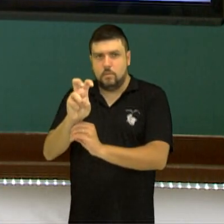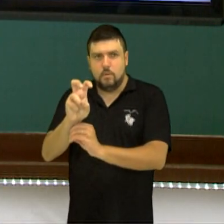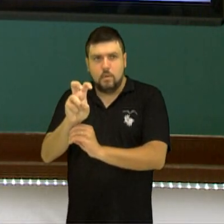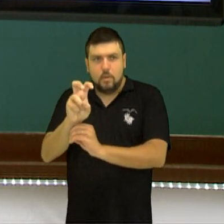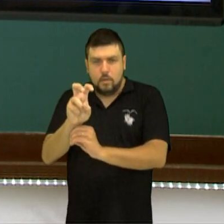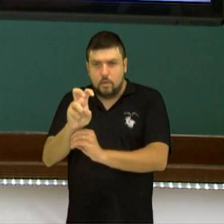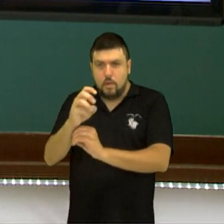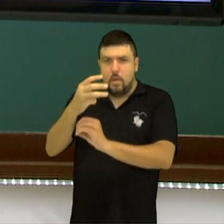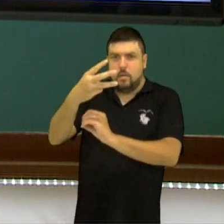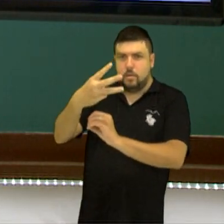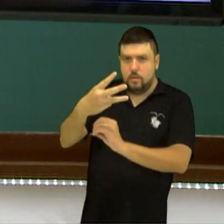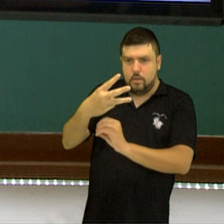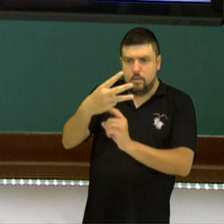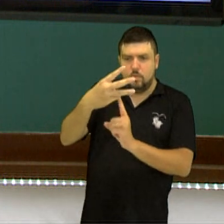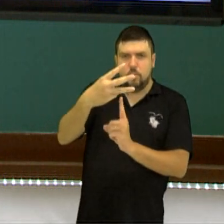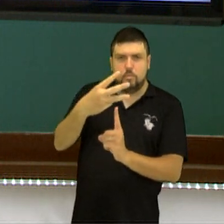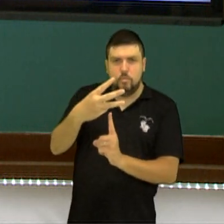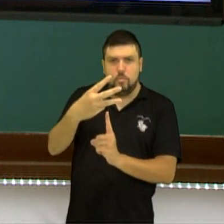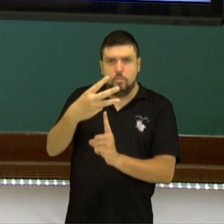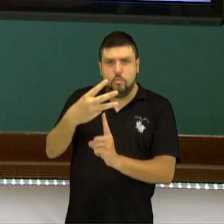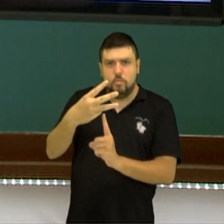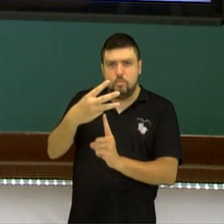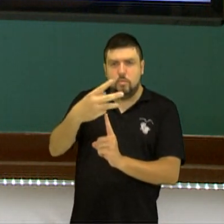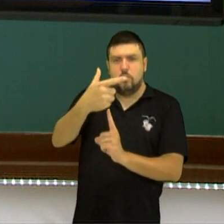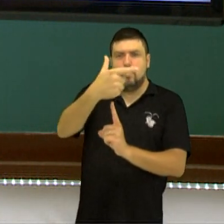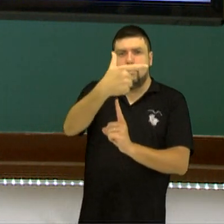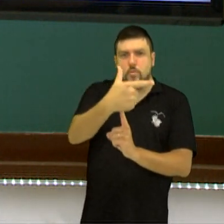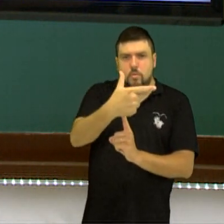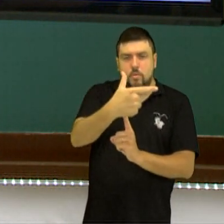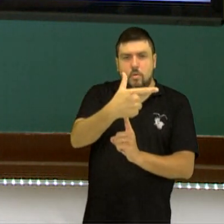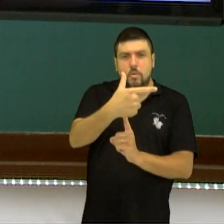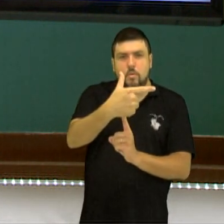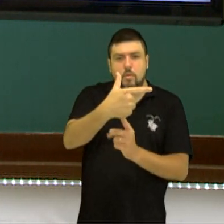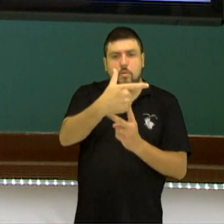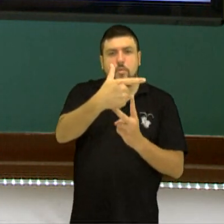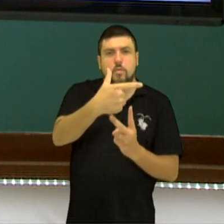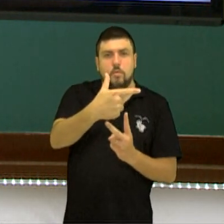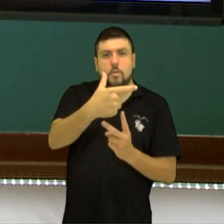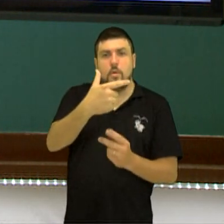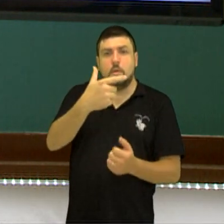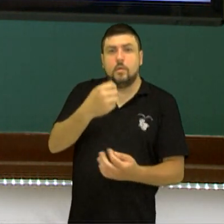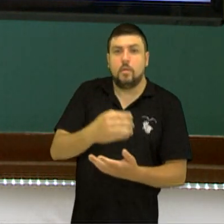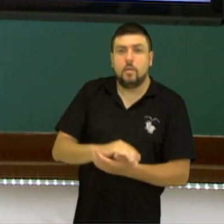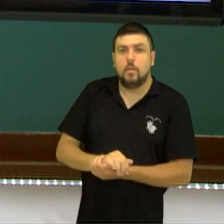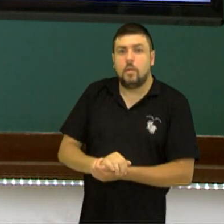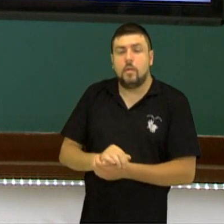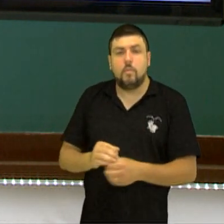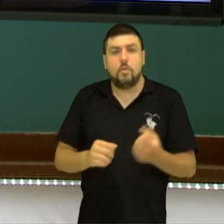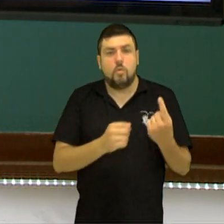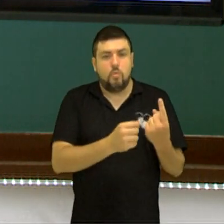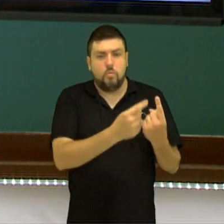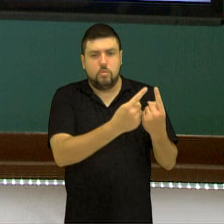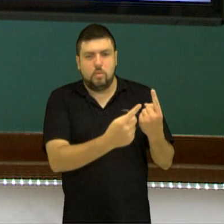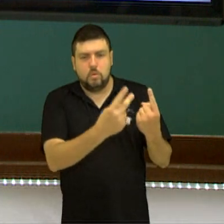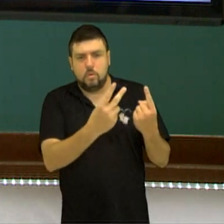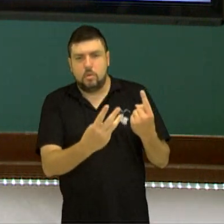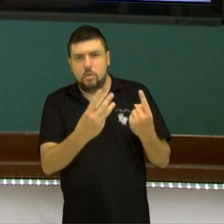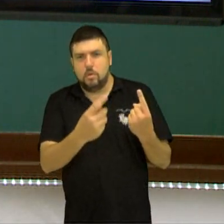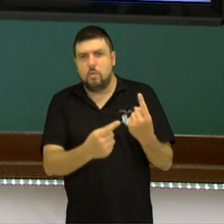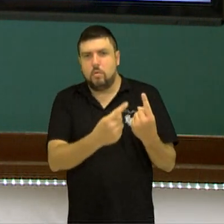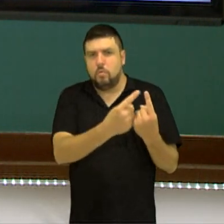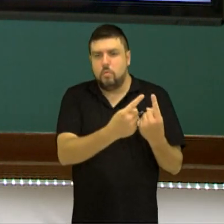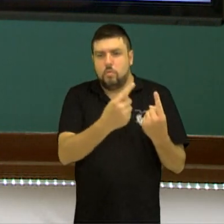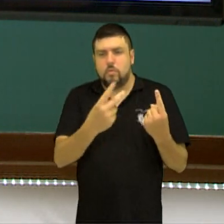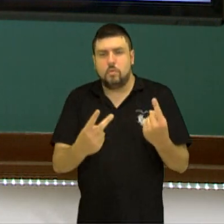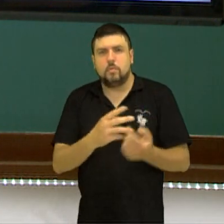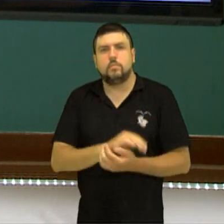5. Então, 0, 1, 2. Quer dizer que a classe do algarismo 2 é 2, ou seja, 10